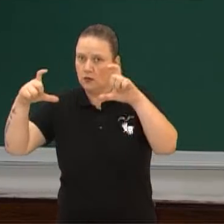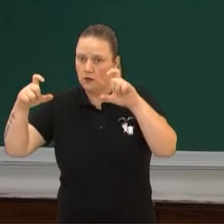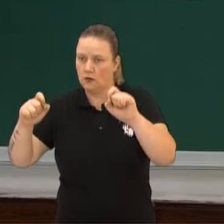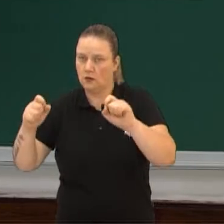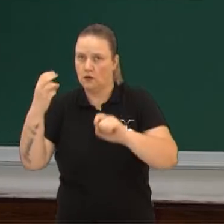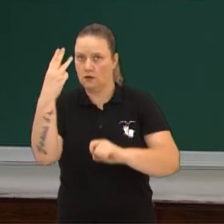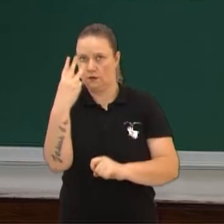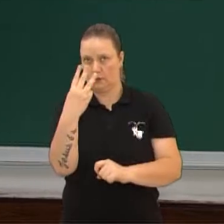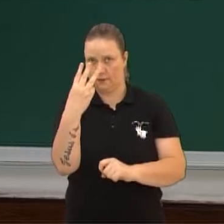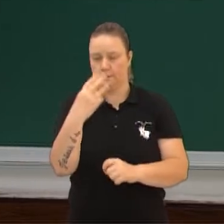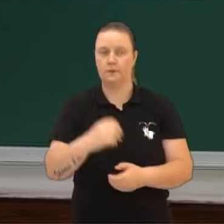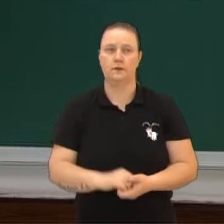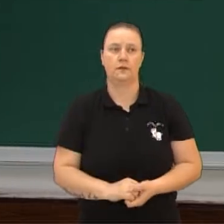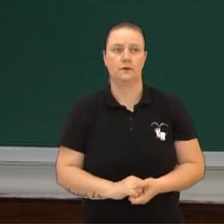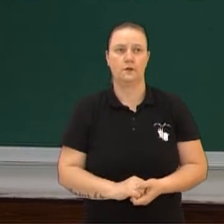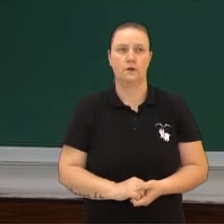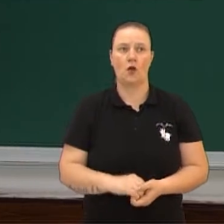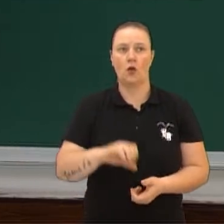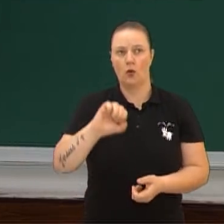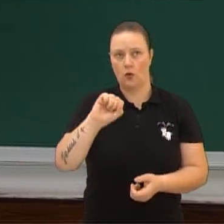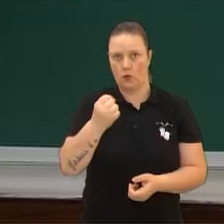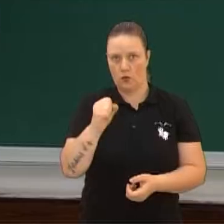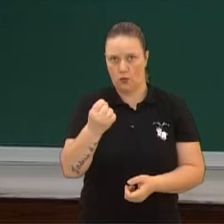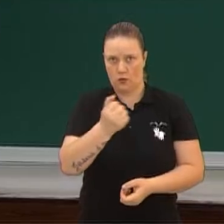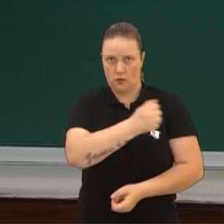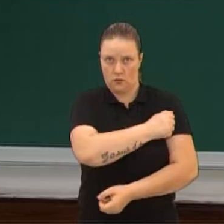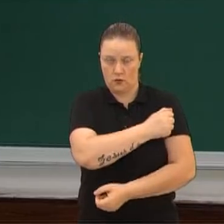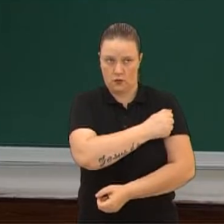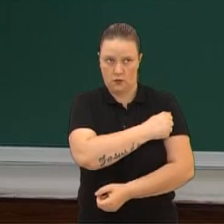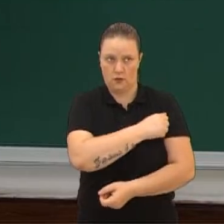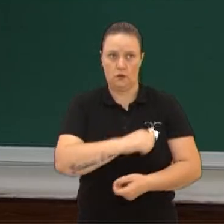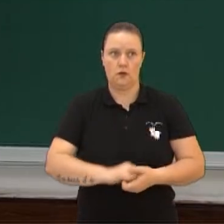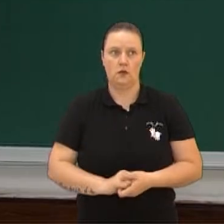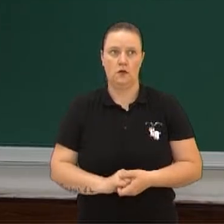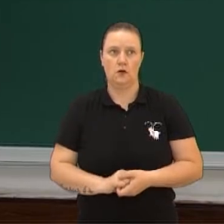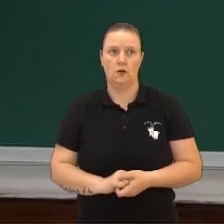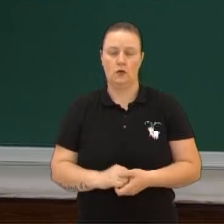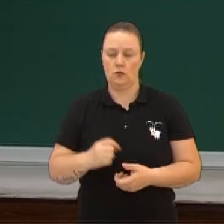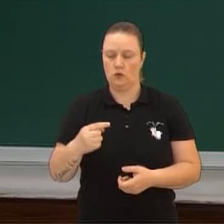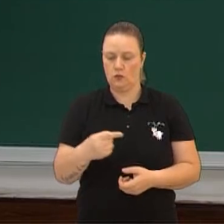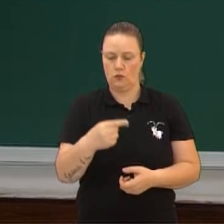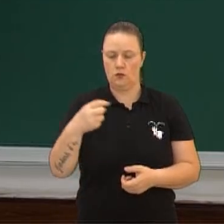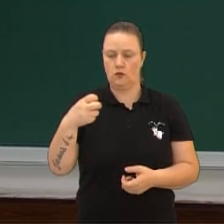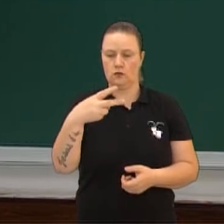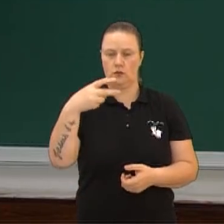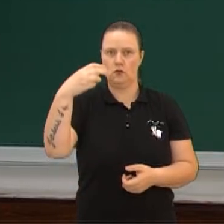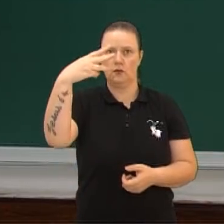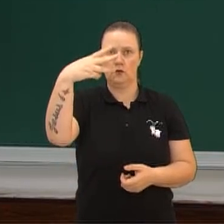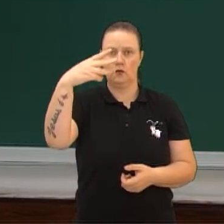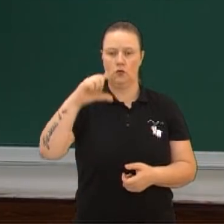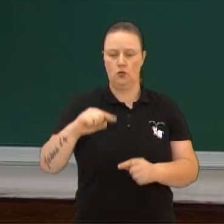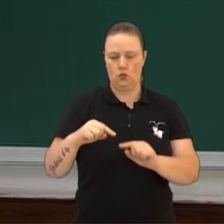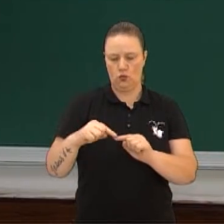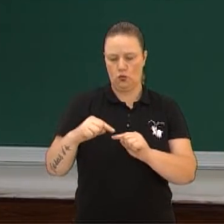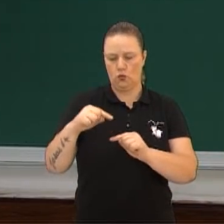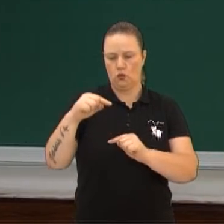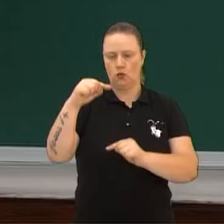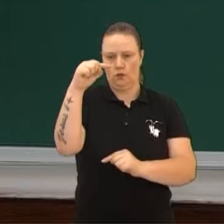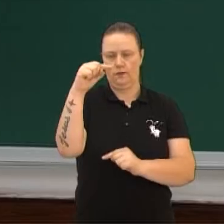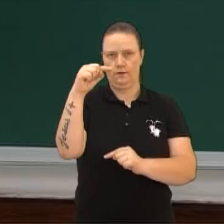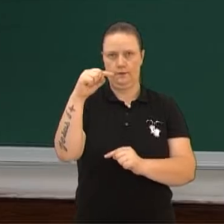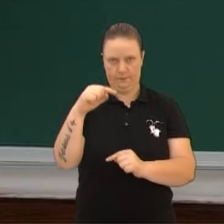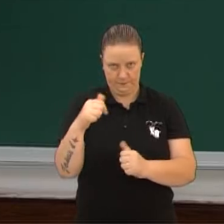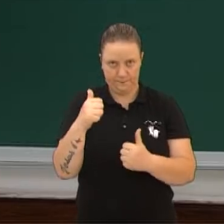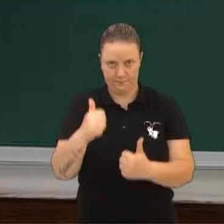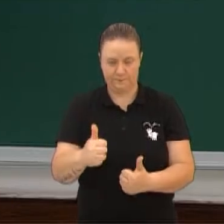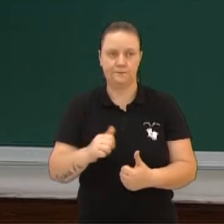de 3 bilhetes. Então, eu vou lá no 8 alunos, tá? E eles compraram quantos? 1, 2, 3 bilhetes, tá bom?